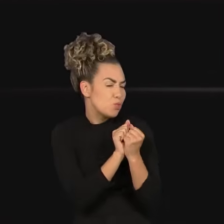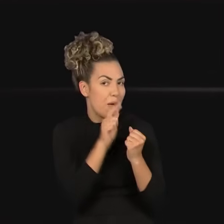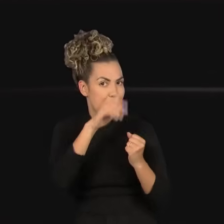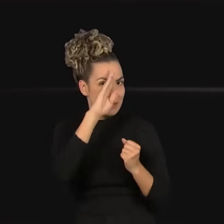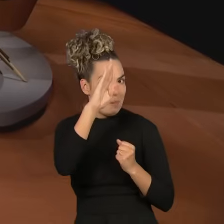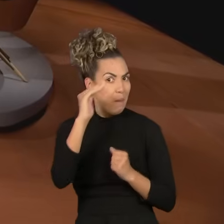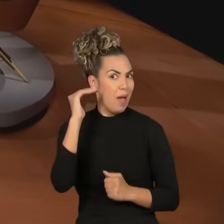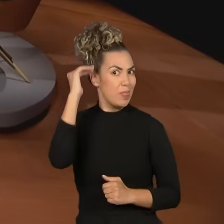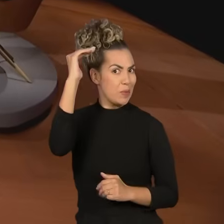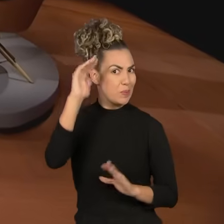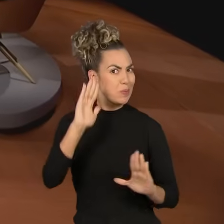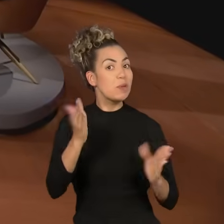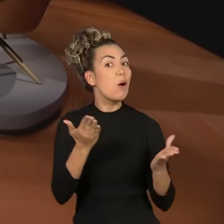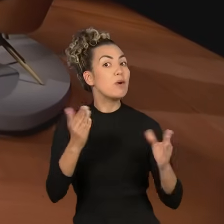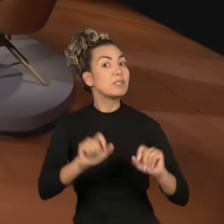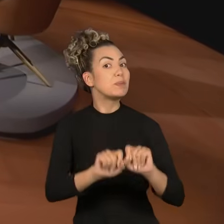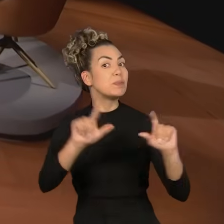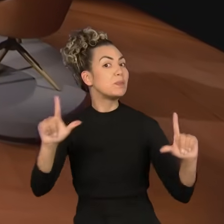assunto.